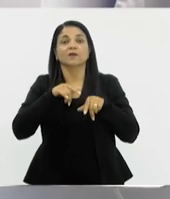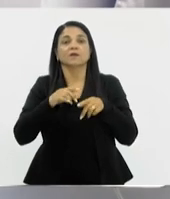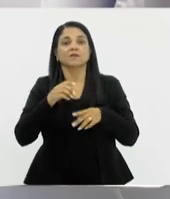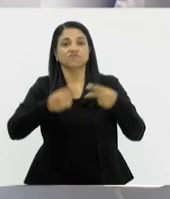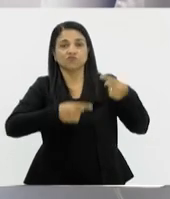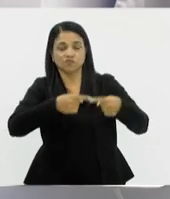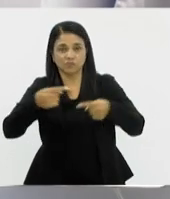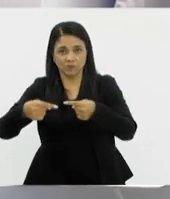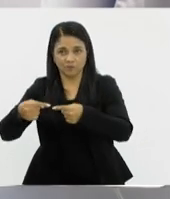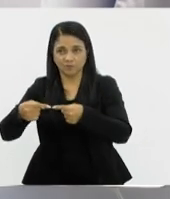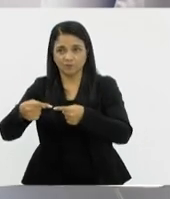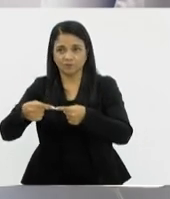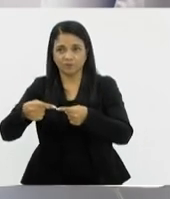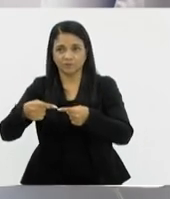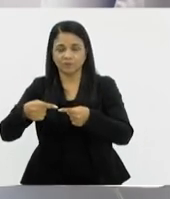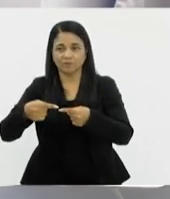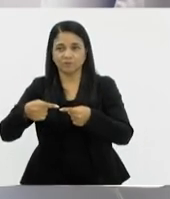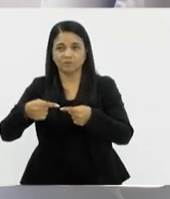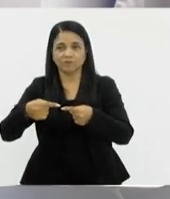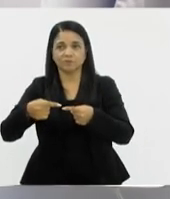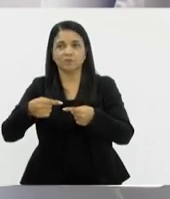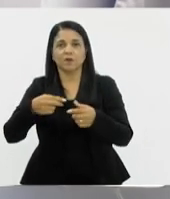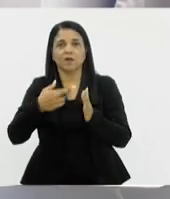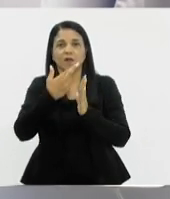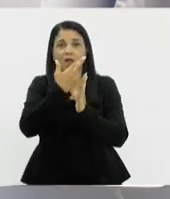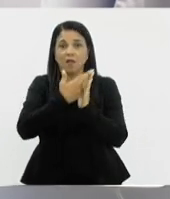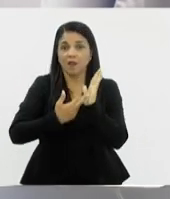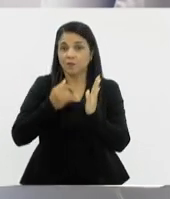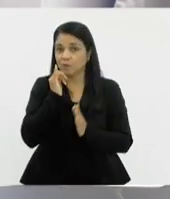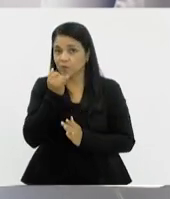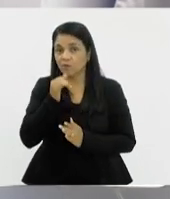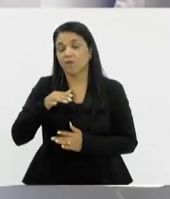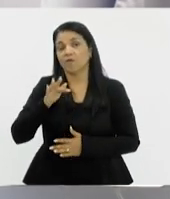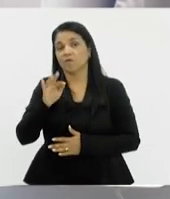discussão. Quem é o relator, hein? Relator é o deputado Filipinho Raves.